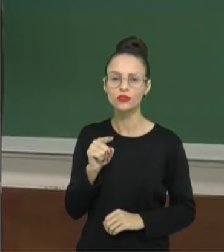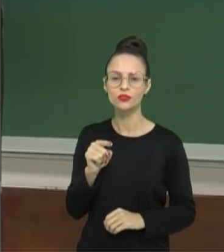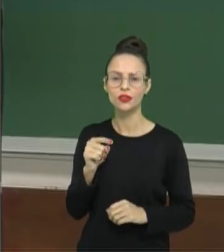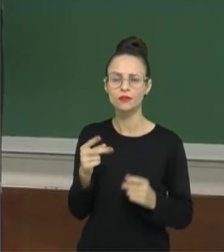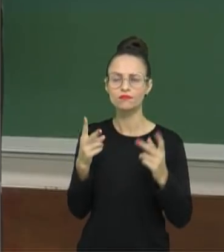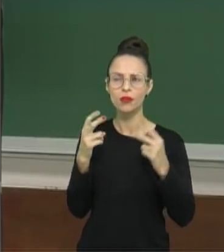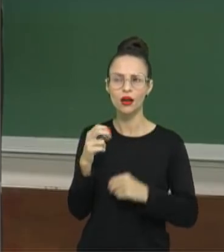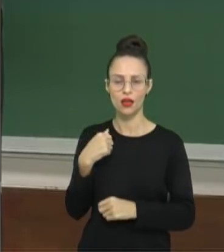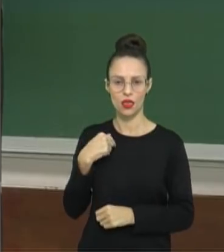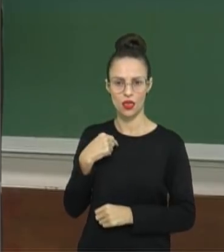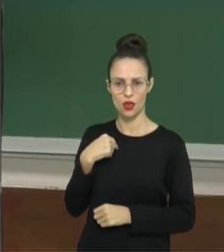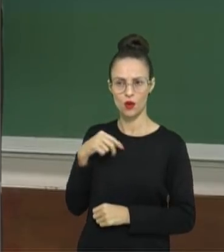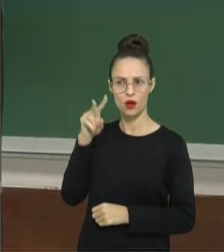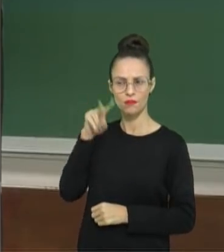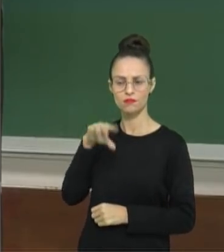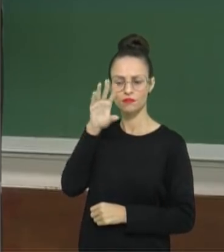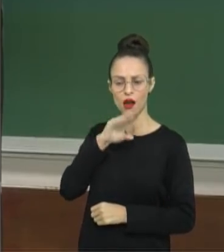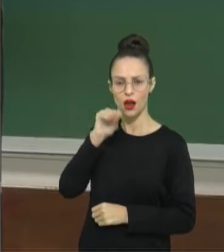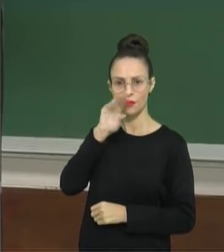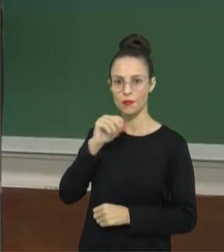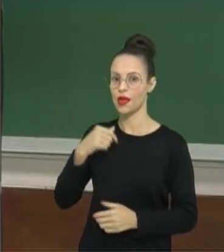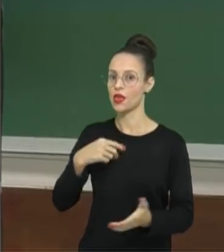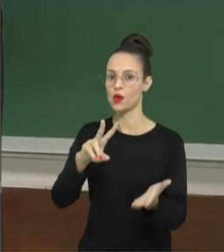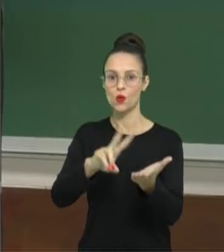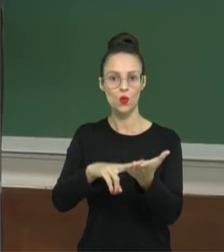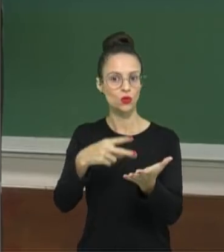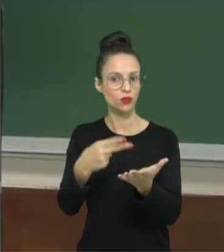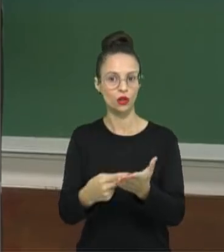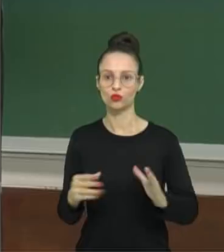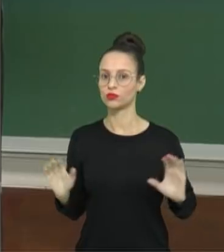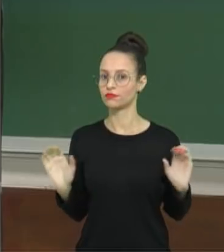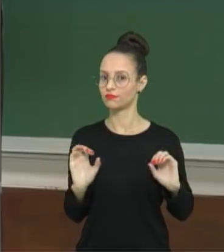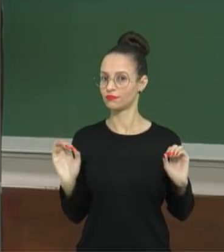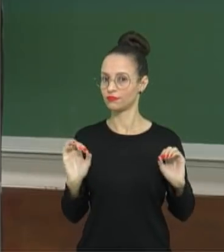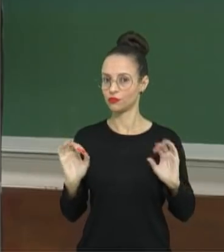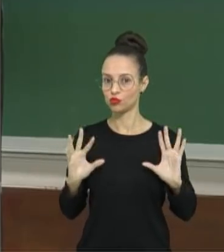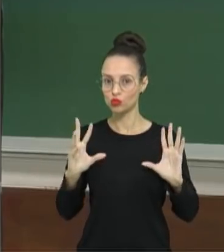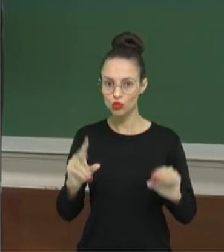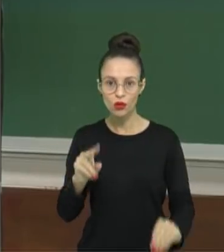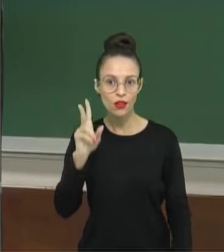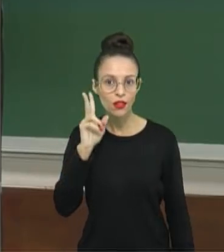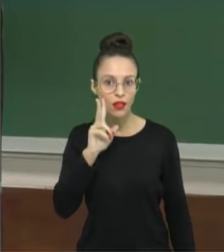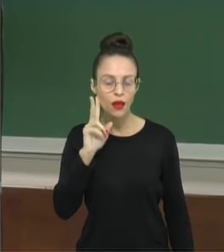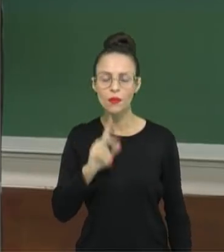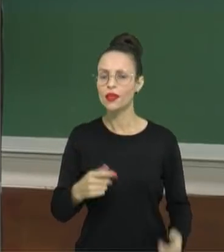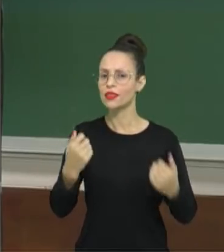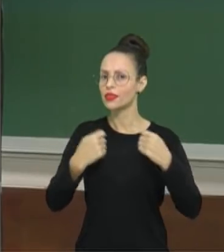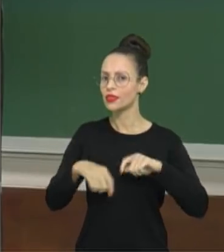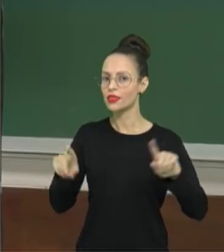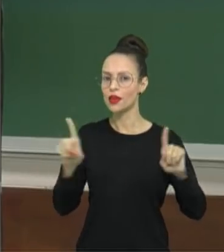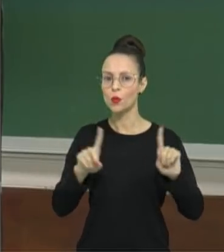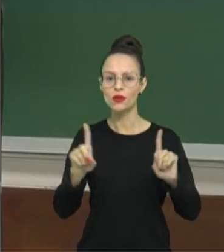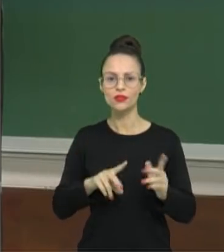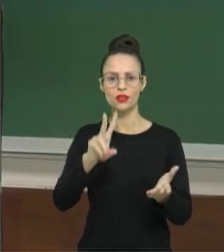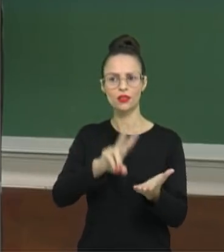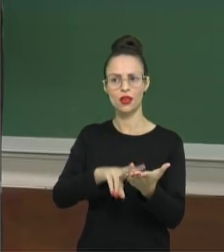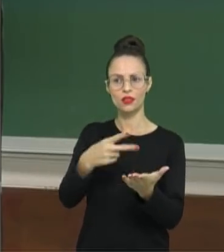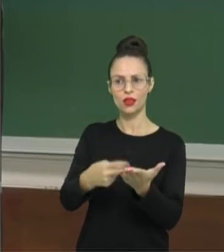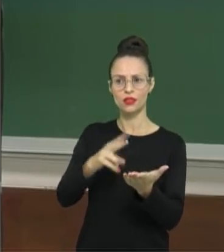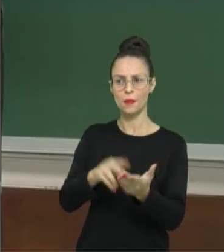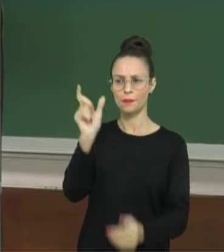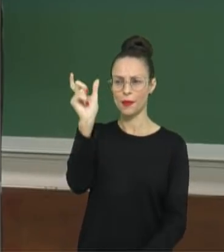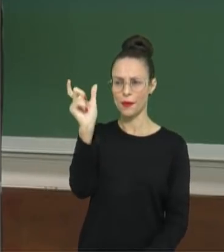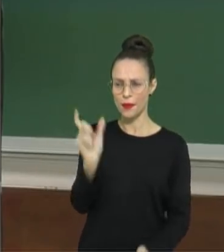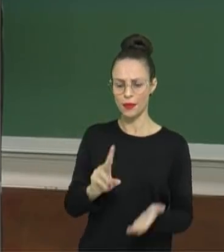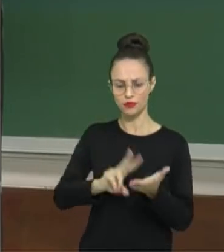teacher fazer a leitura, eu não vou traduzir todas as questões. Lembra que nós não precisamos traduzir palavrinha